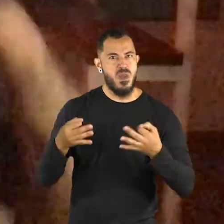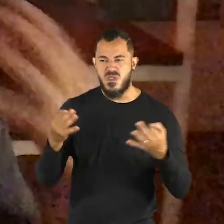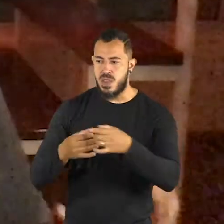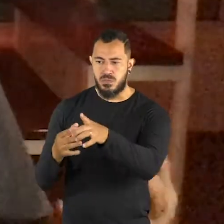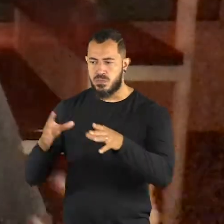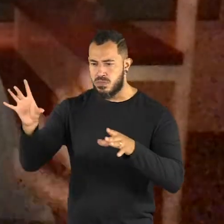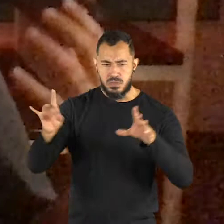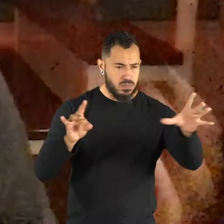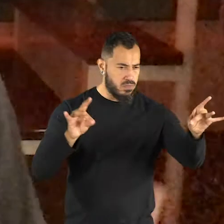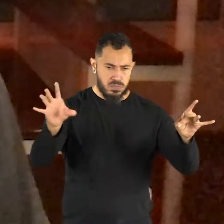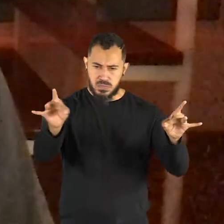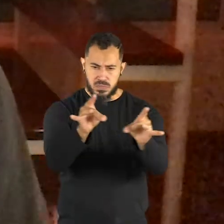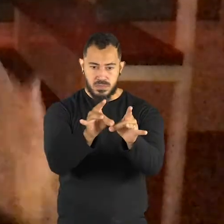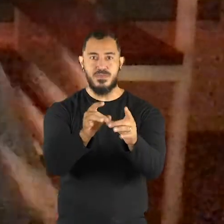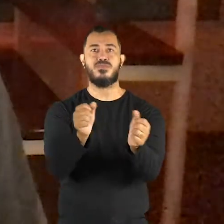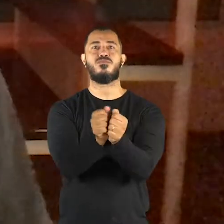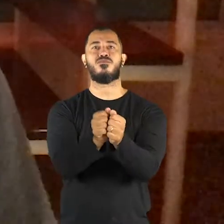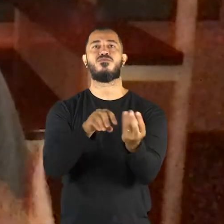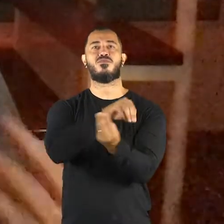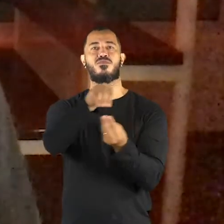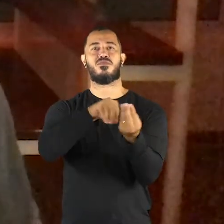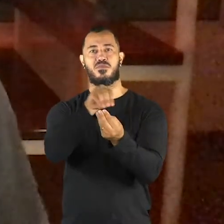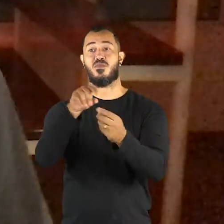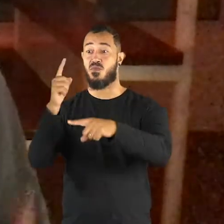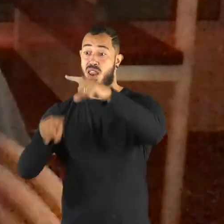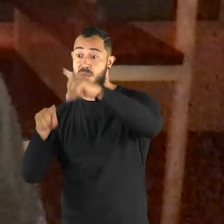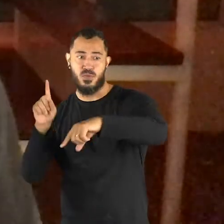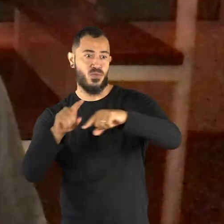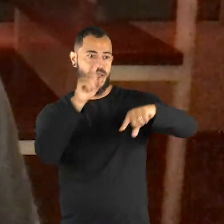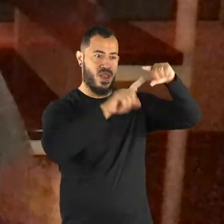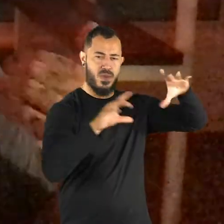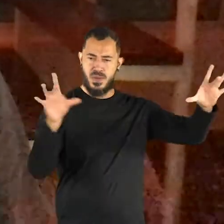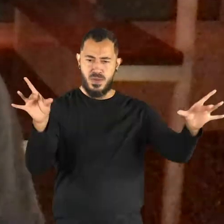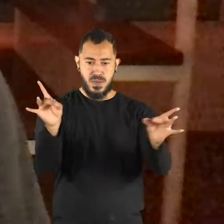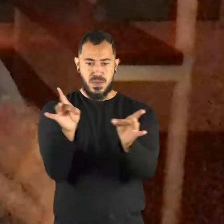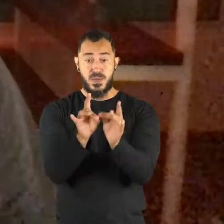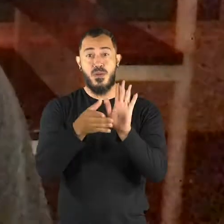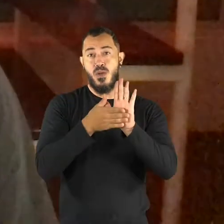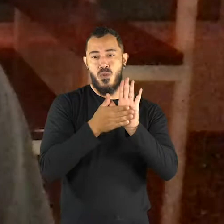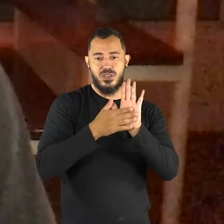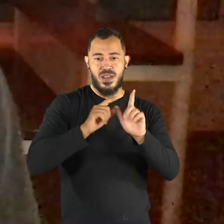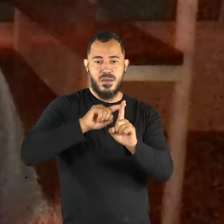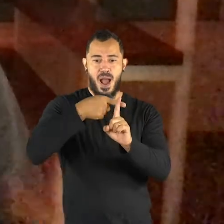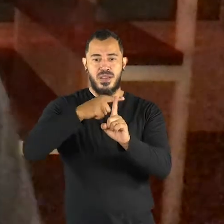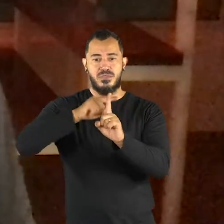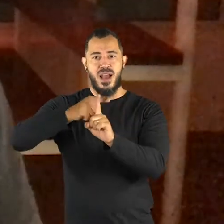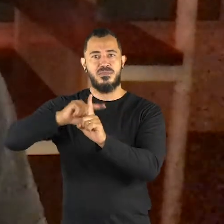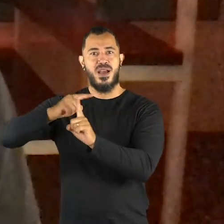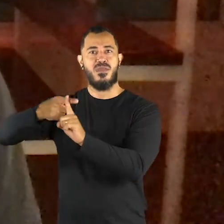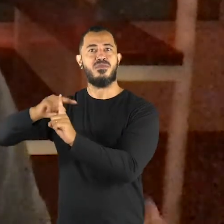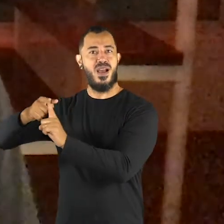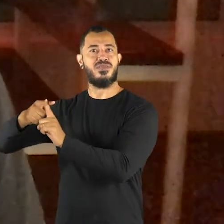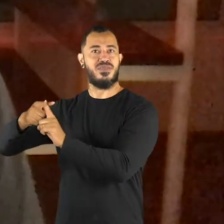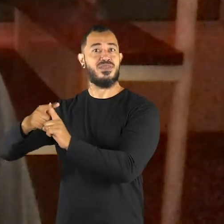esses elementos e trazer para dentro do nosso filme propostas que somassem a nossa narrativa, que